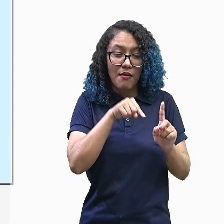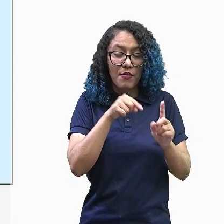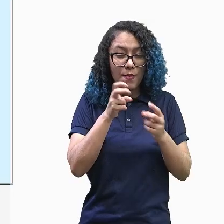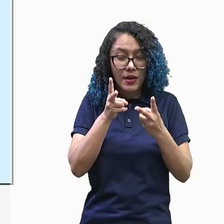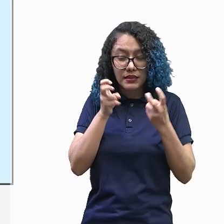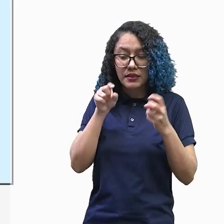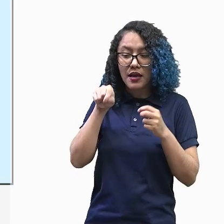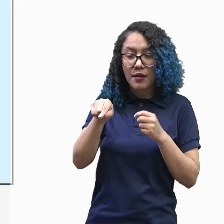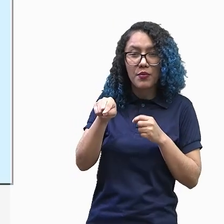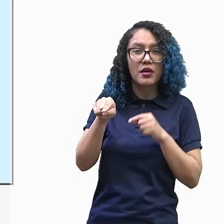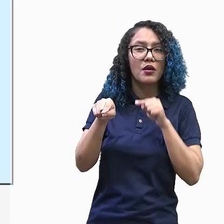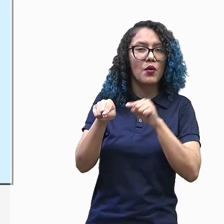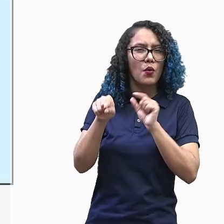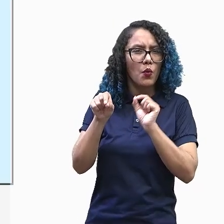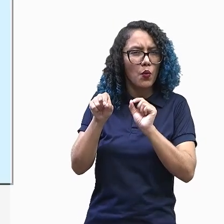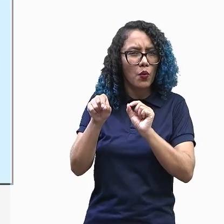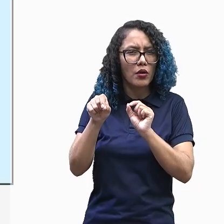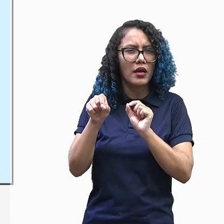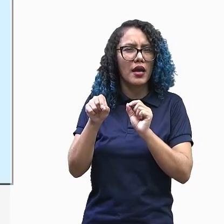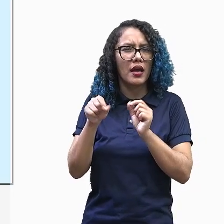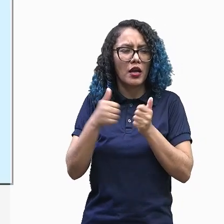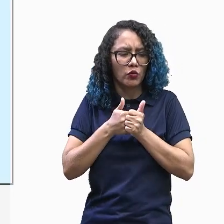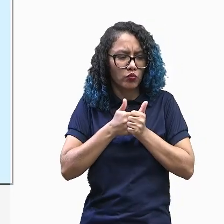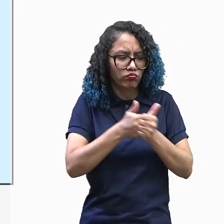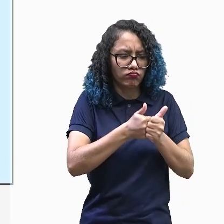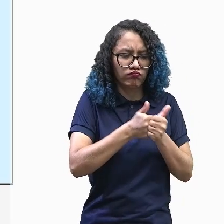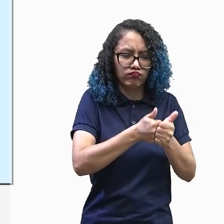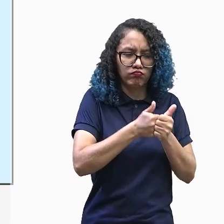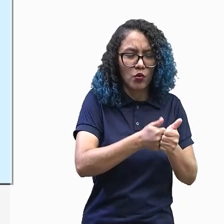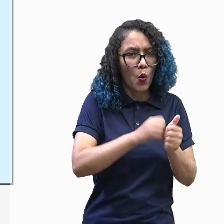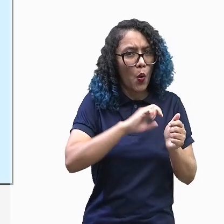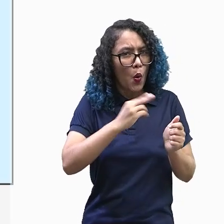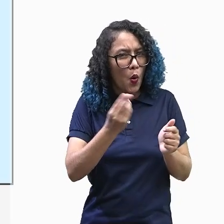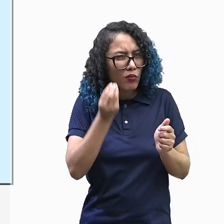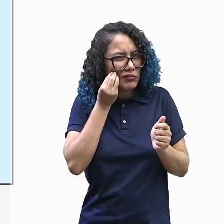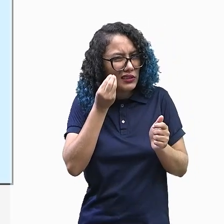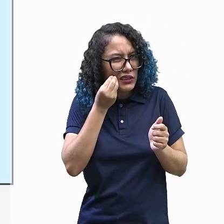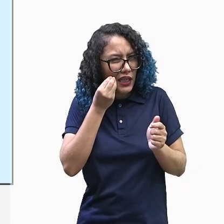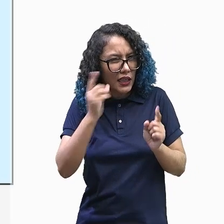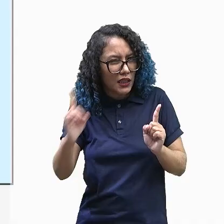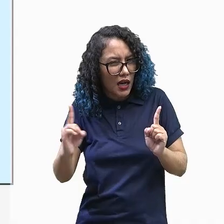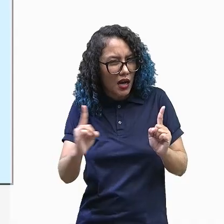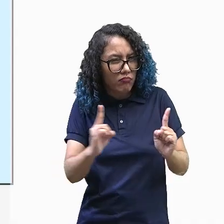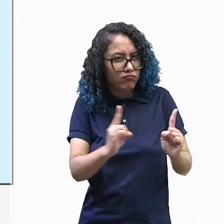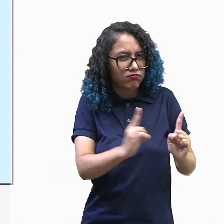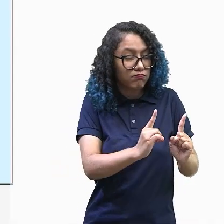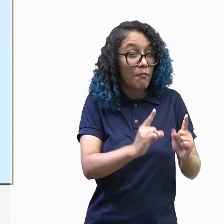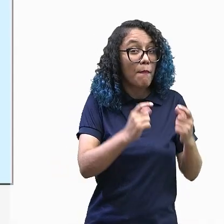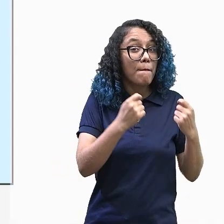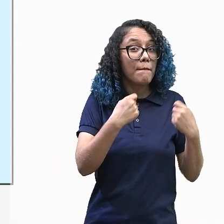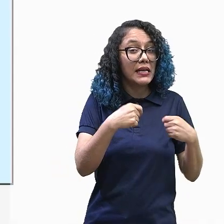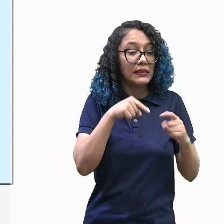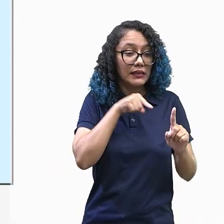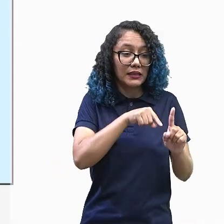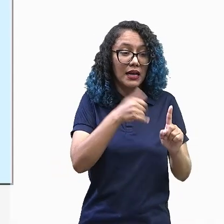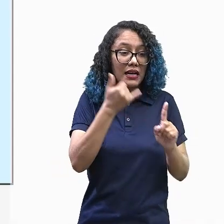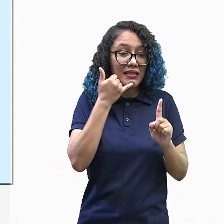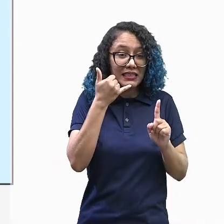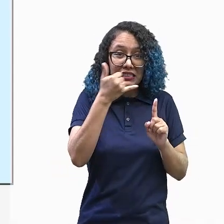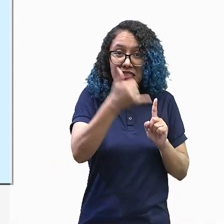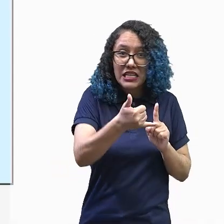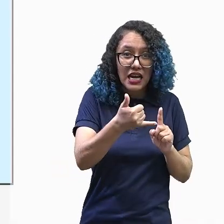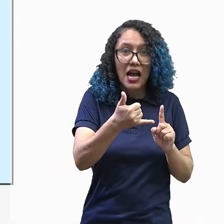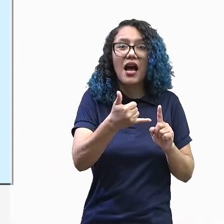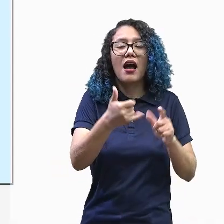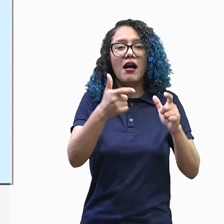agressor está, seguindo ela, ou então tentando se aproximar, ela tem que ligar para a delegacia